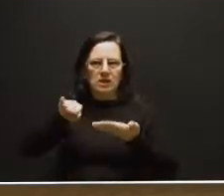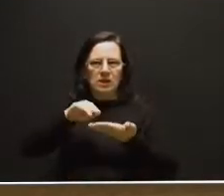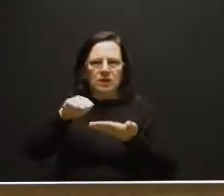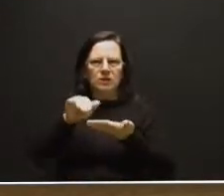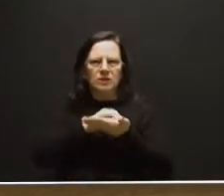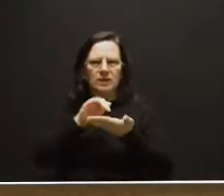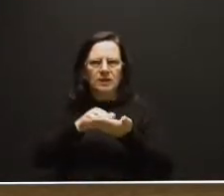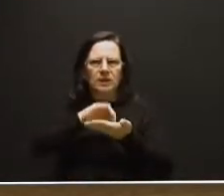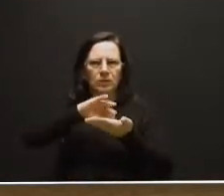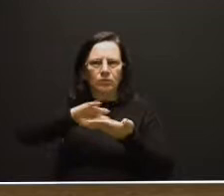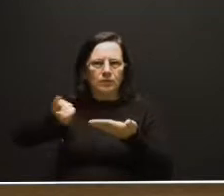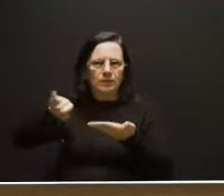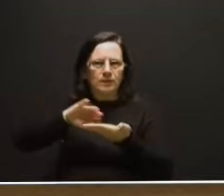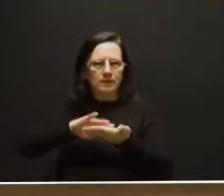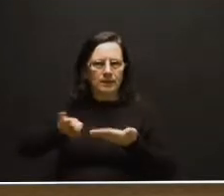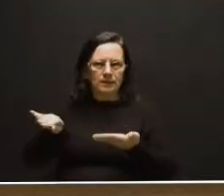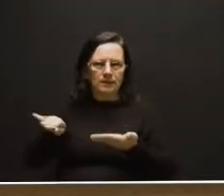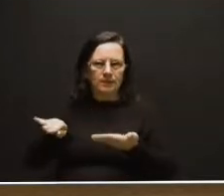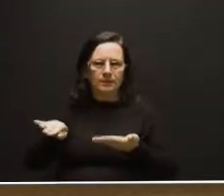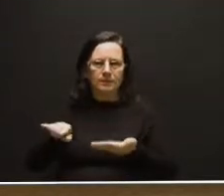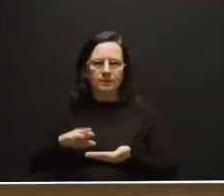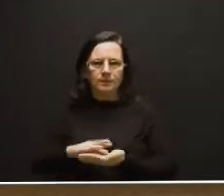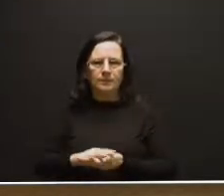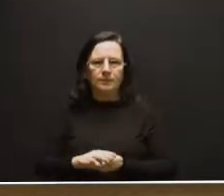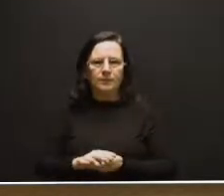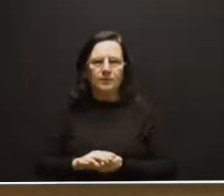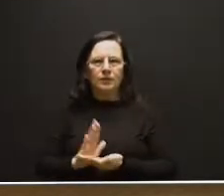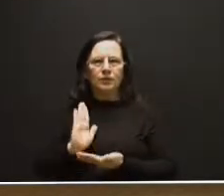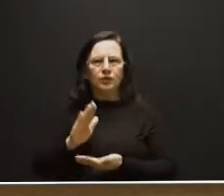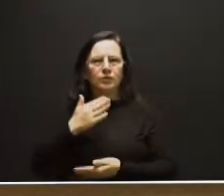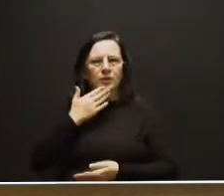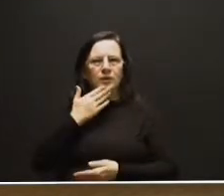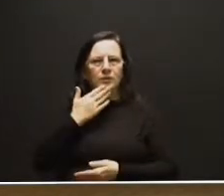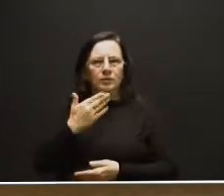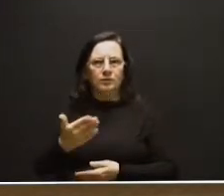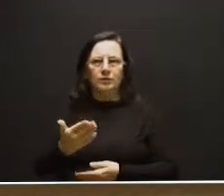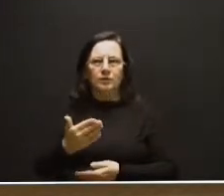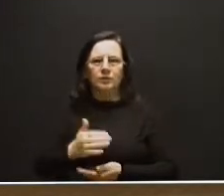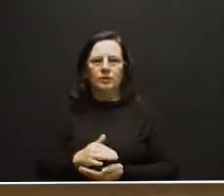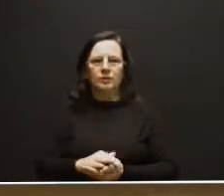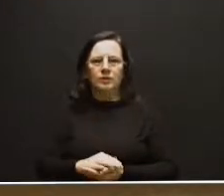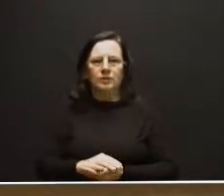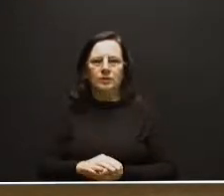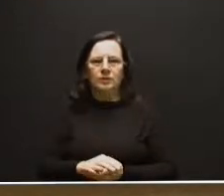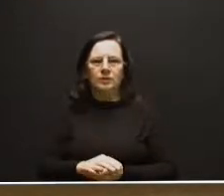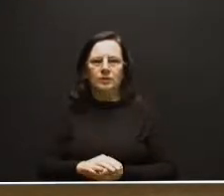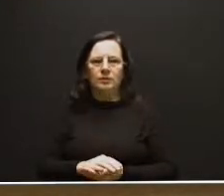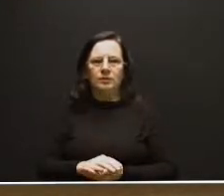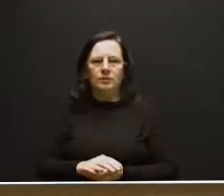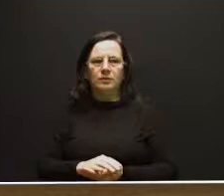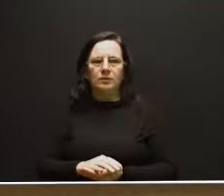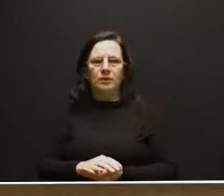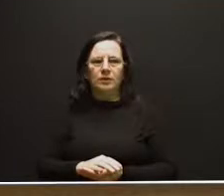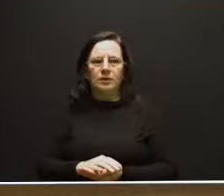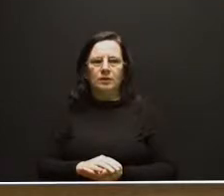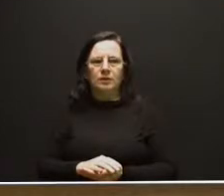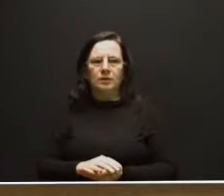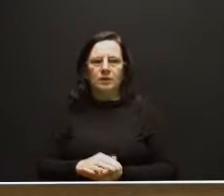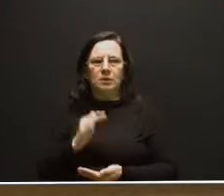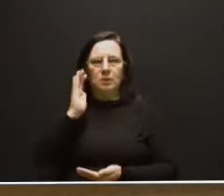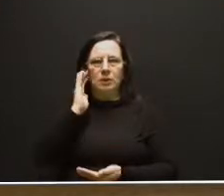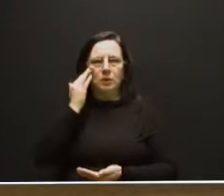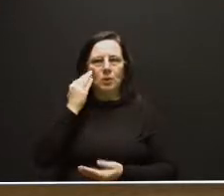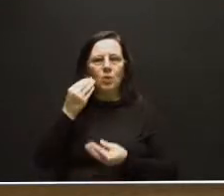que está isso é da educação a pedir milhares de vezes eu não entendo como o